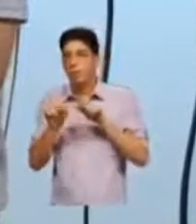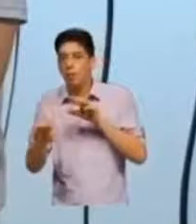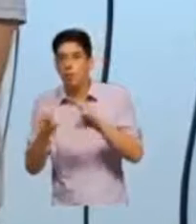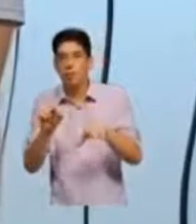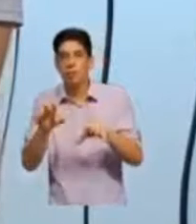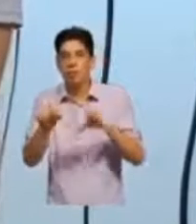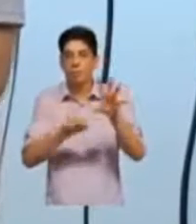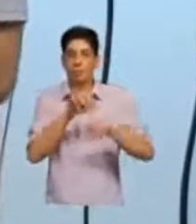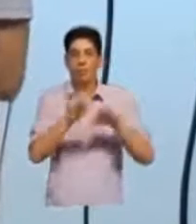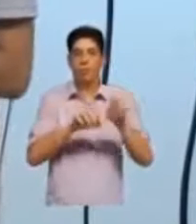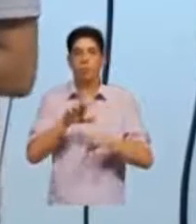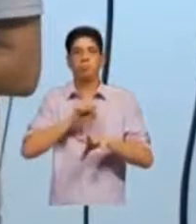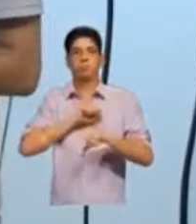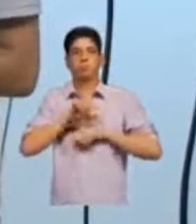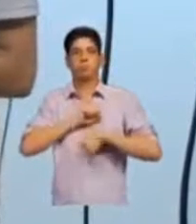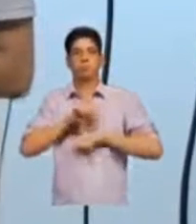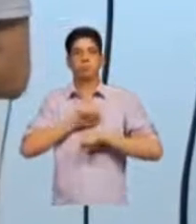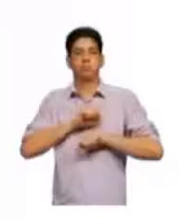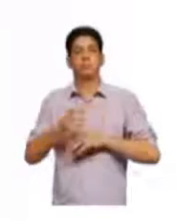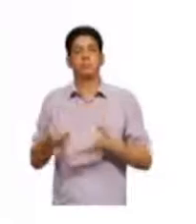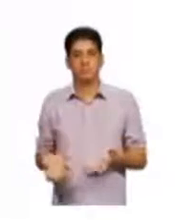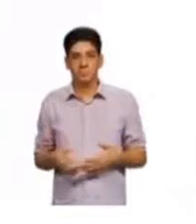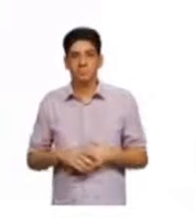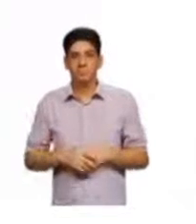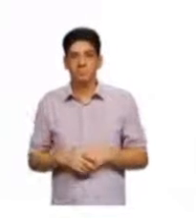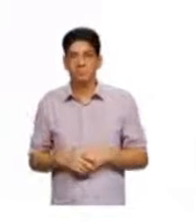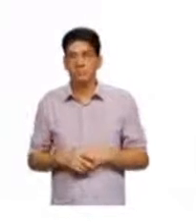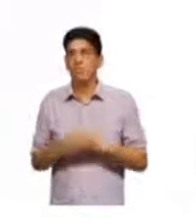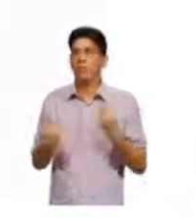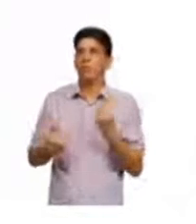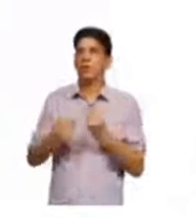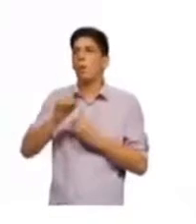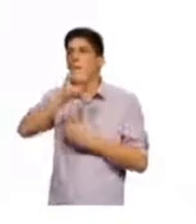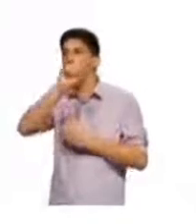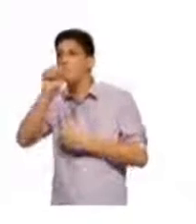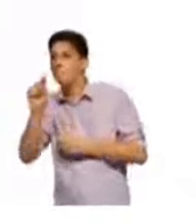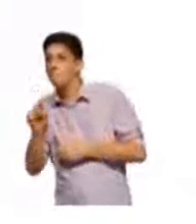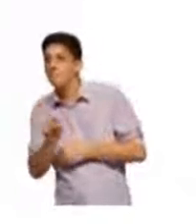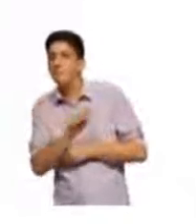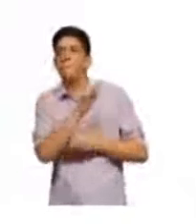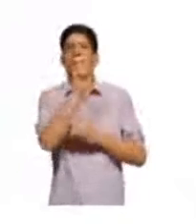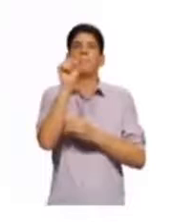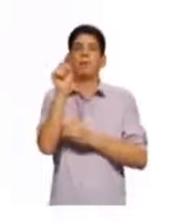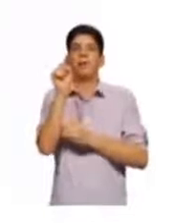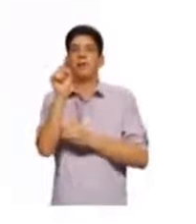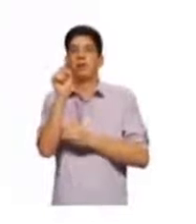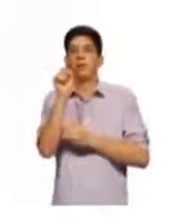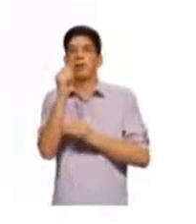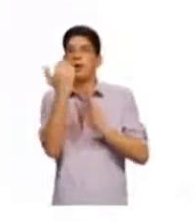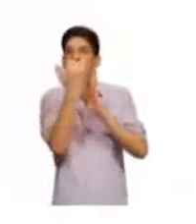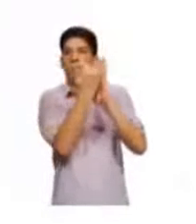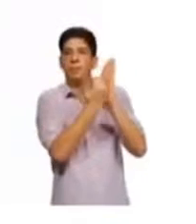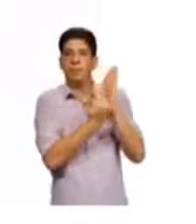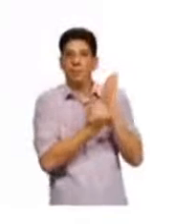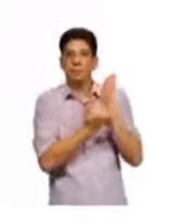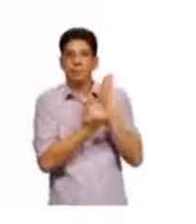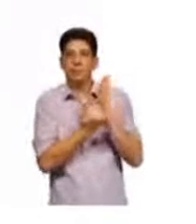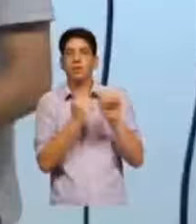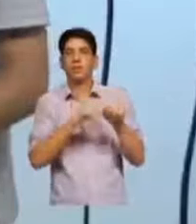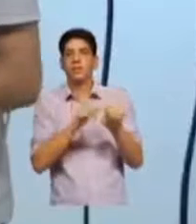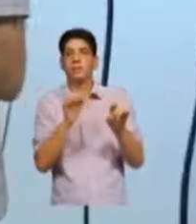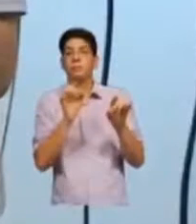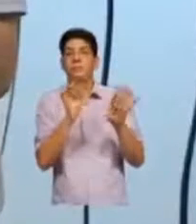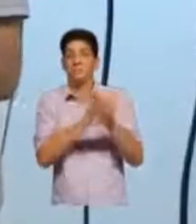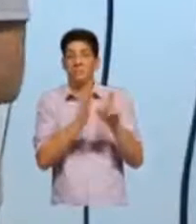pessoas. Tem o ciclo de infecção dele, que ele é bem parecido. O tempo está acabando, vou deixar isso para a